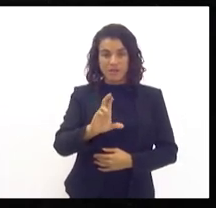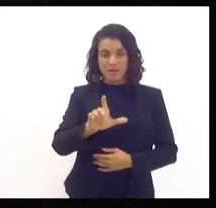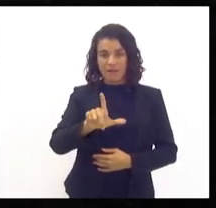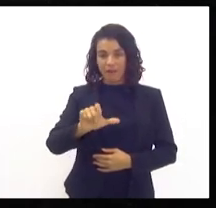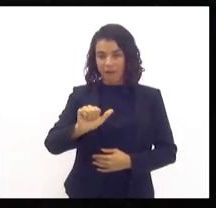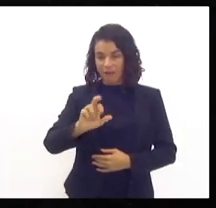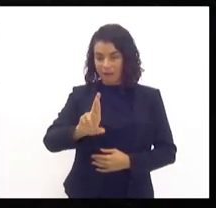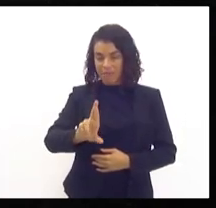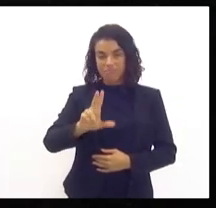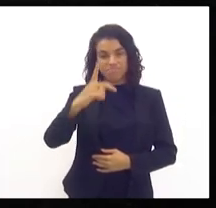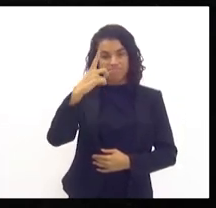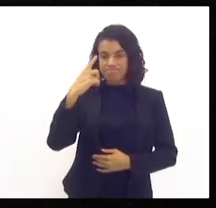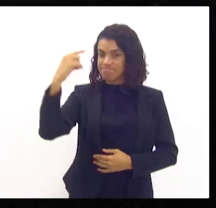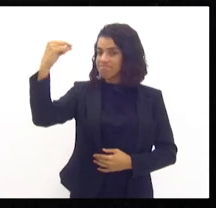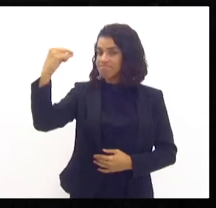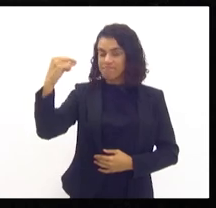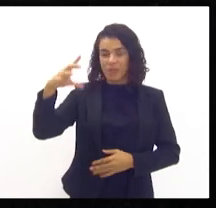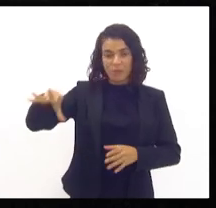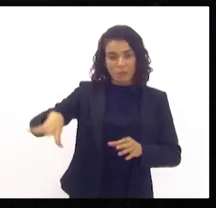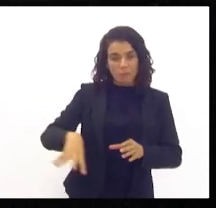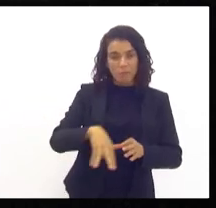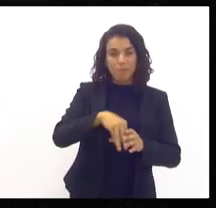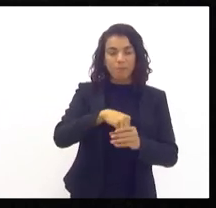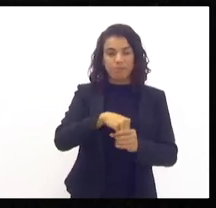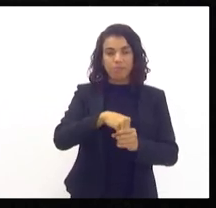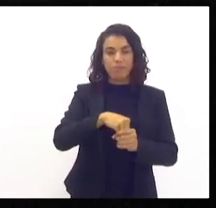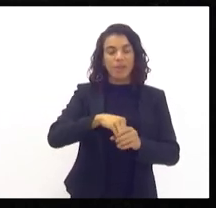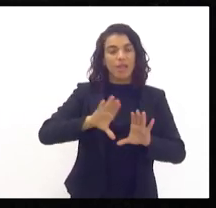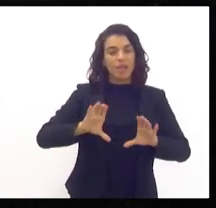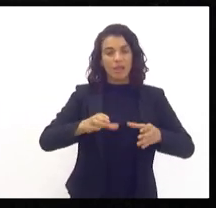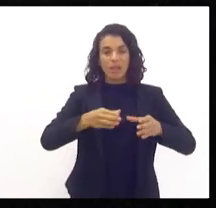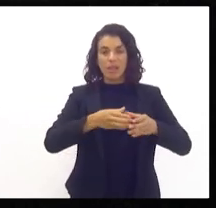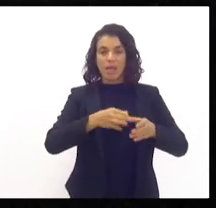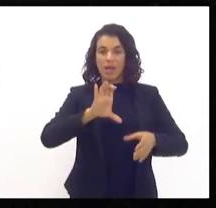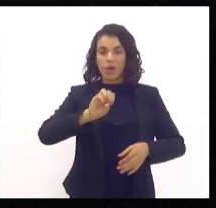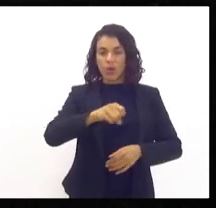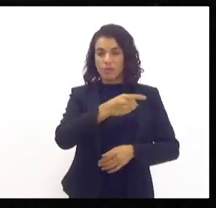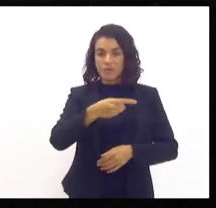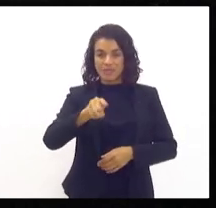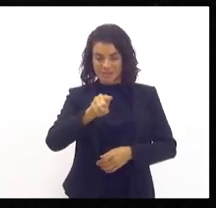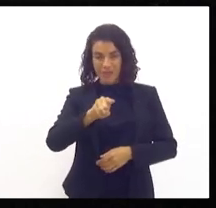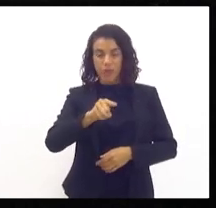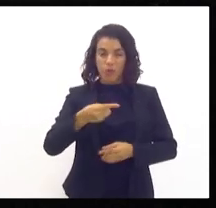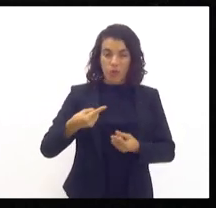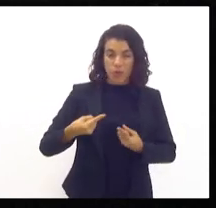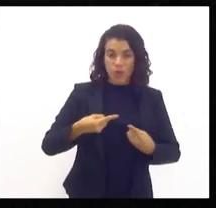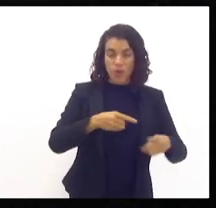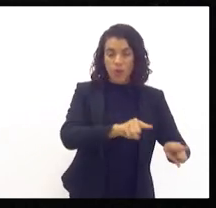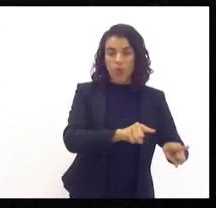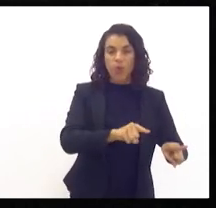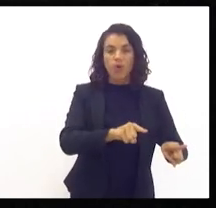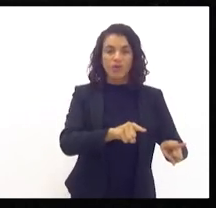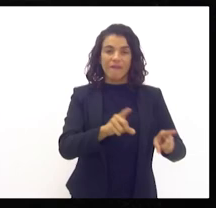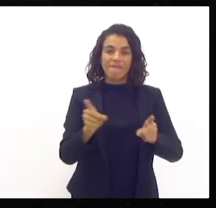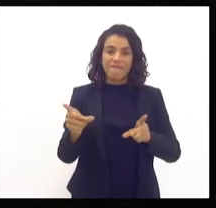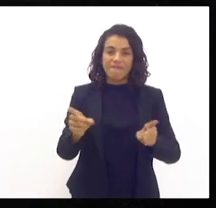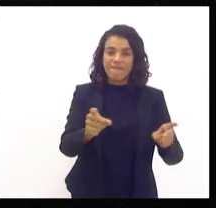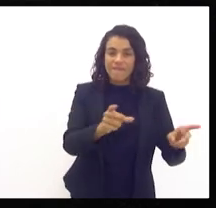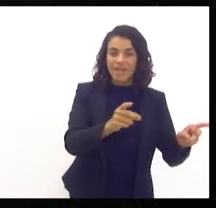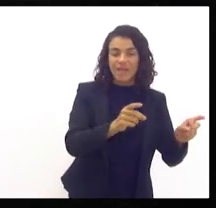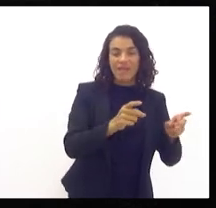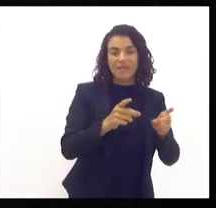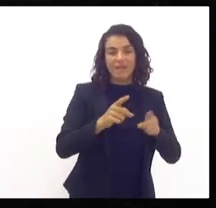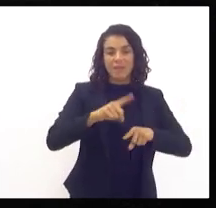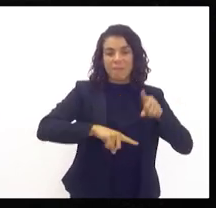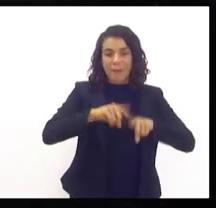escolheu para fazer parte da comissão contra a pirataria no estado do